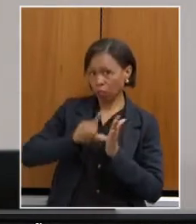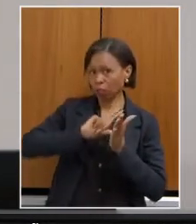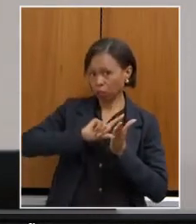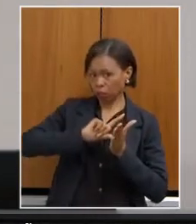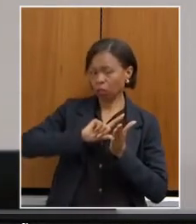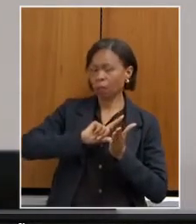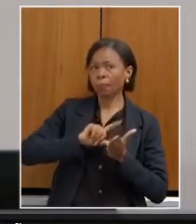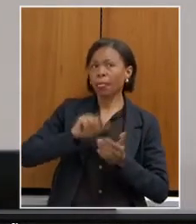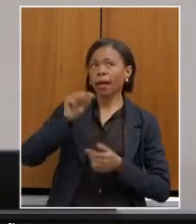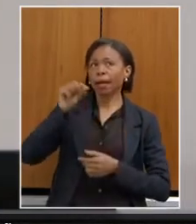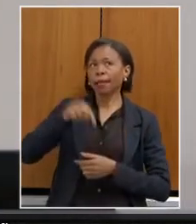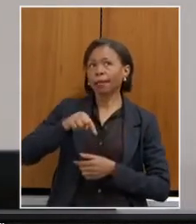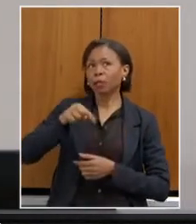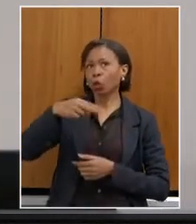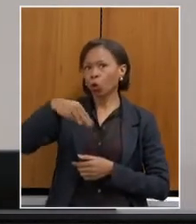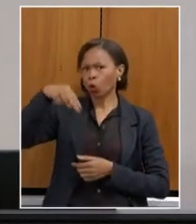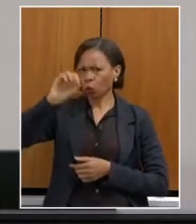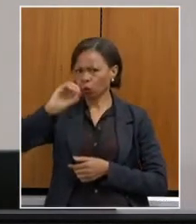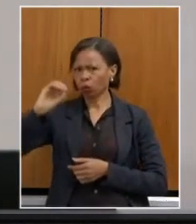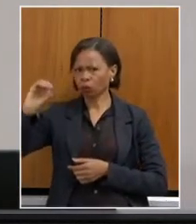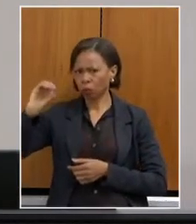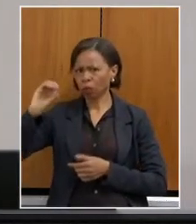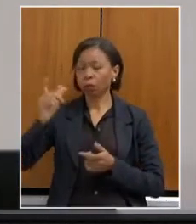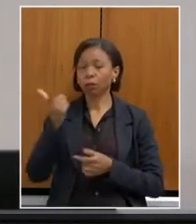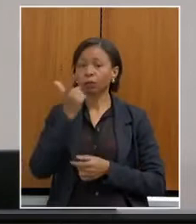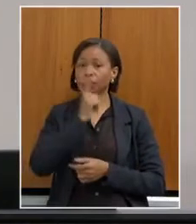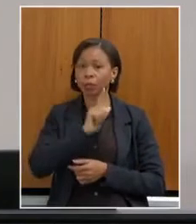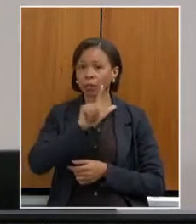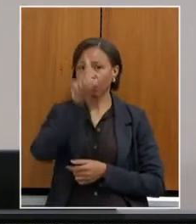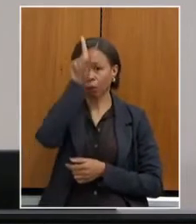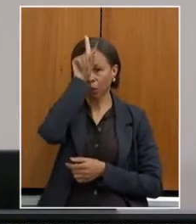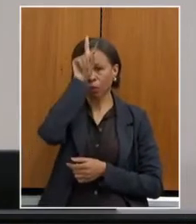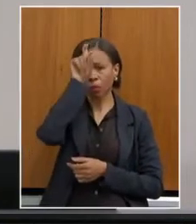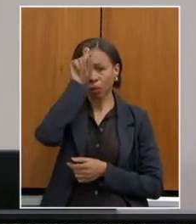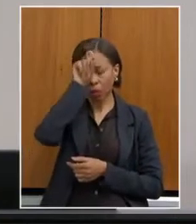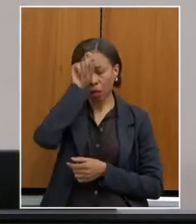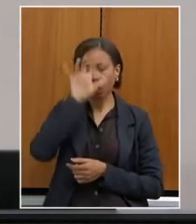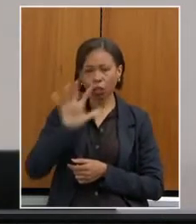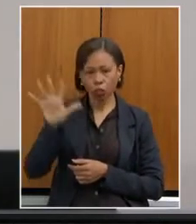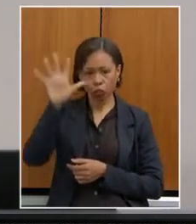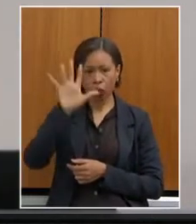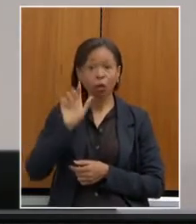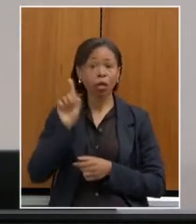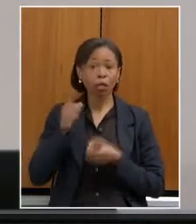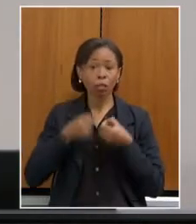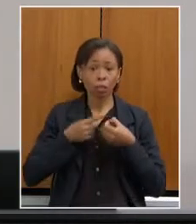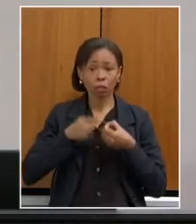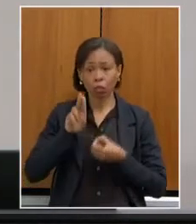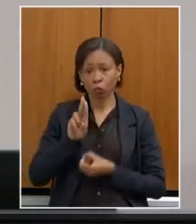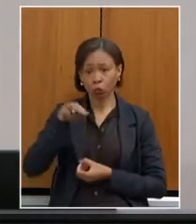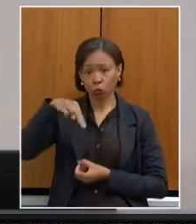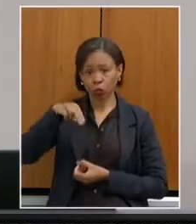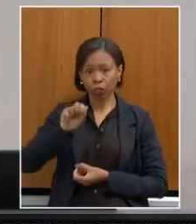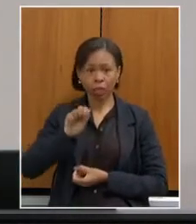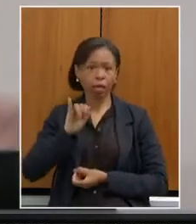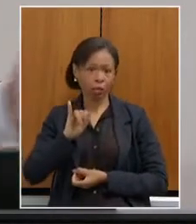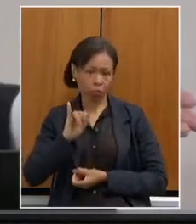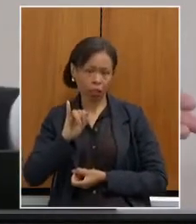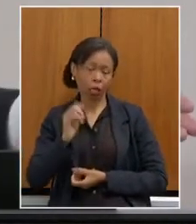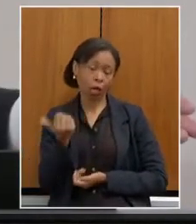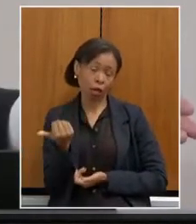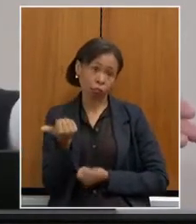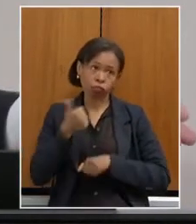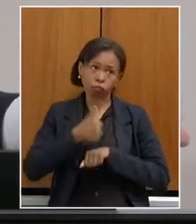de que o Noroeste de Minas teria o seu Hospital Regional. A cidade de Unaí, hoje, ela faz o papel do governo do Estado e o